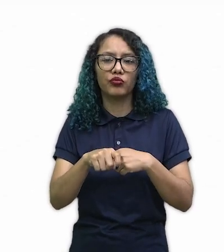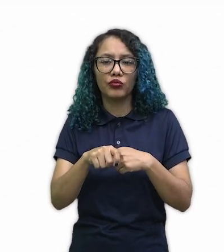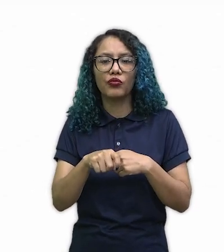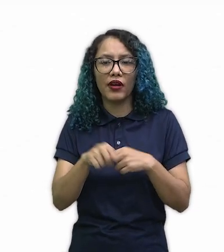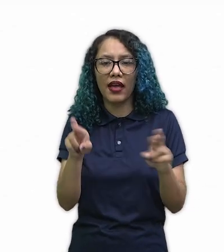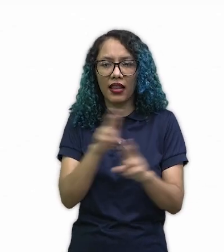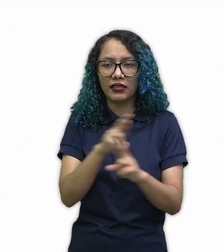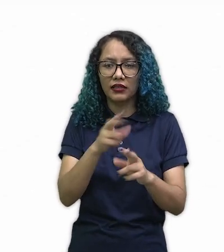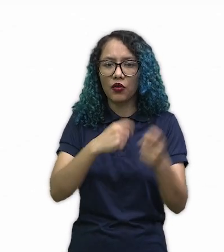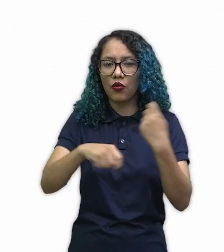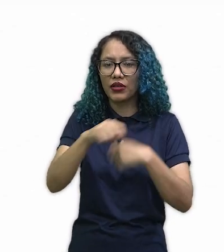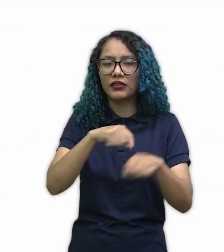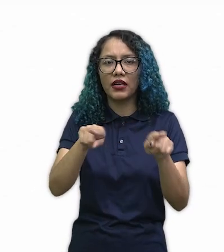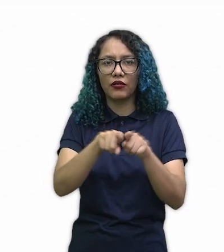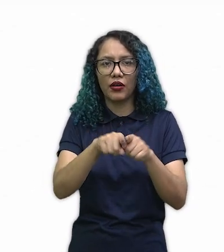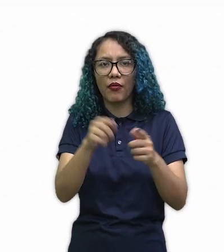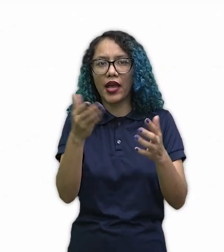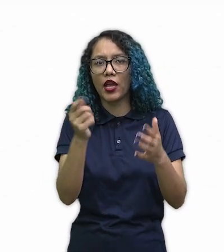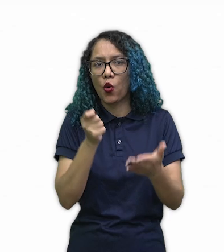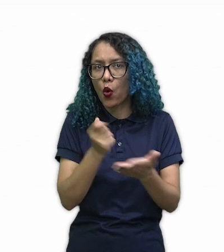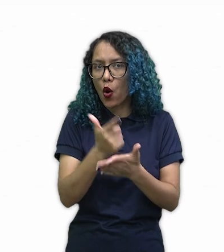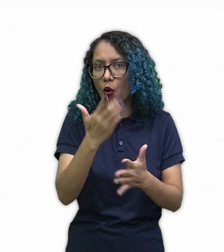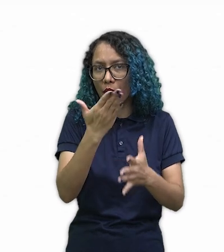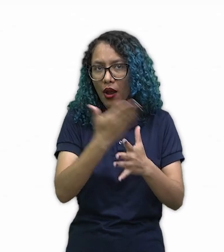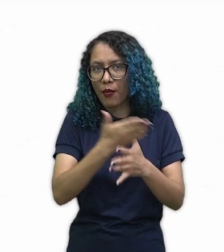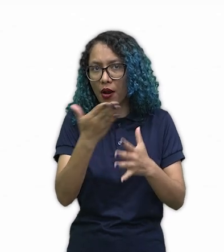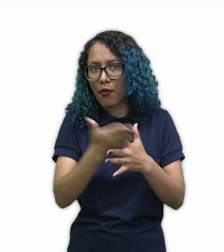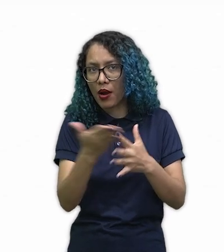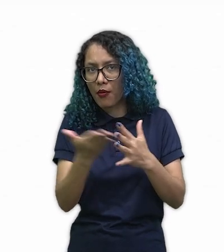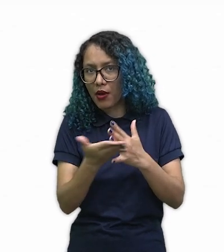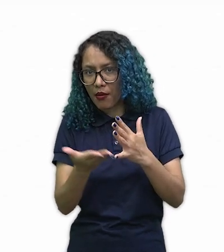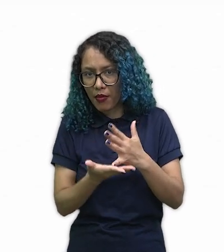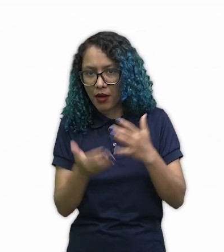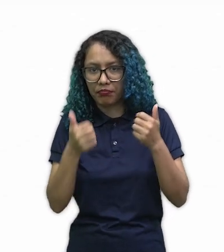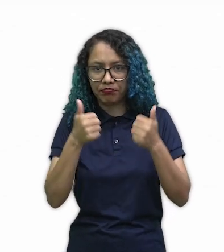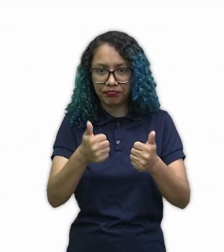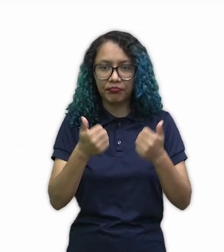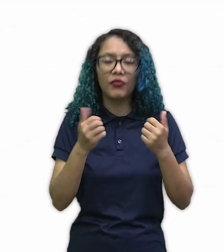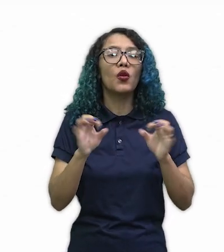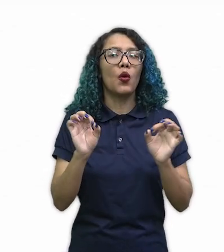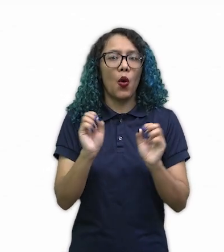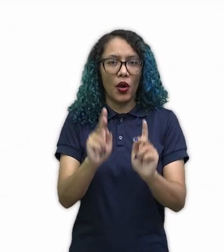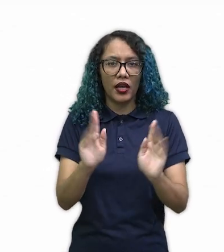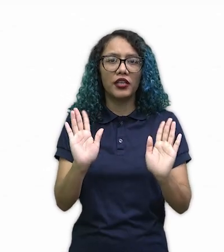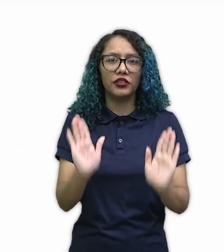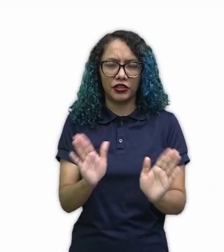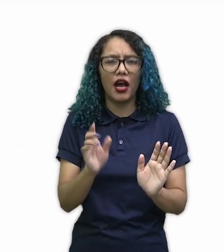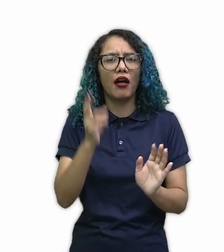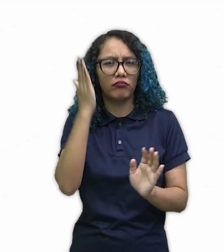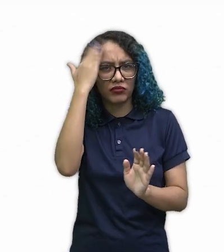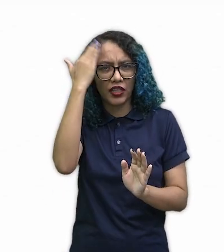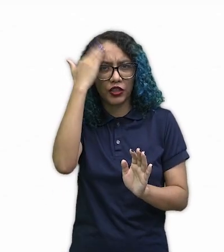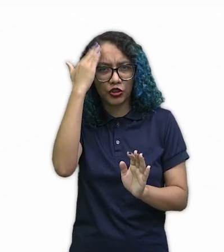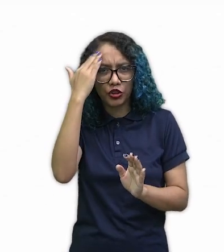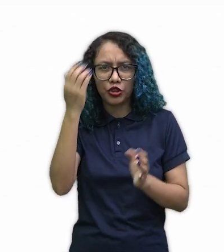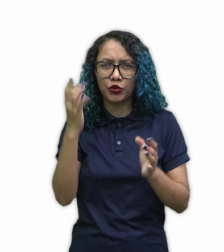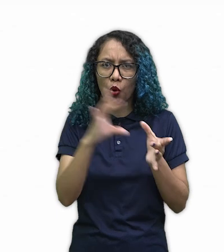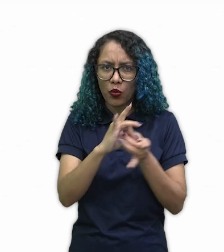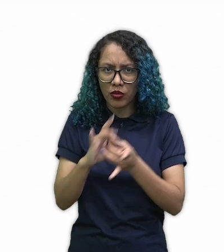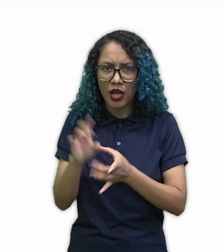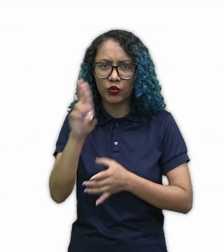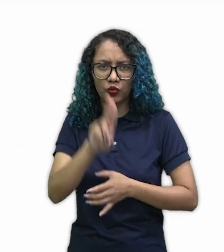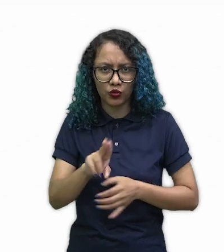compras. Seguindo em frente, vem a seguinte pergunta. Ok, já sei onde ele é utilizado, já sei o que